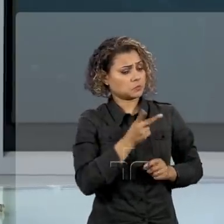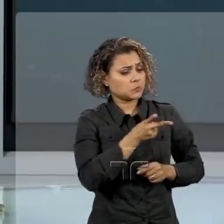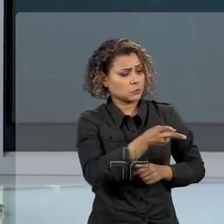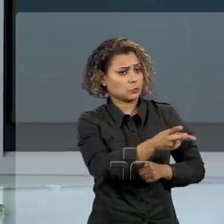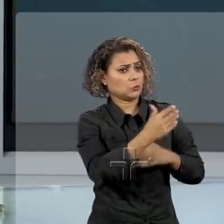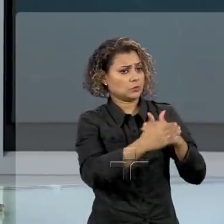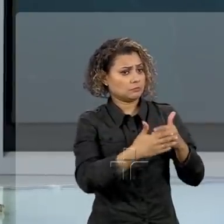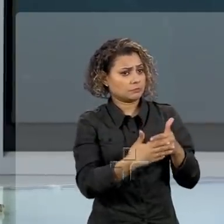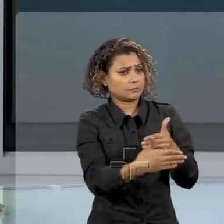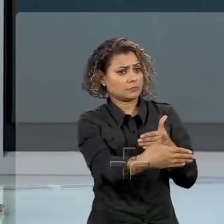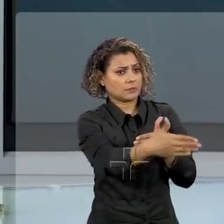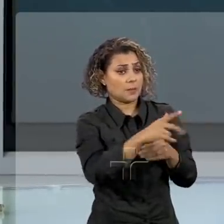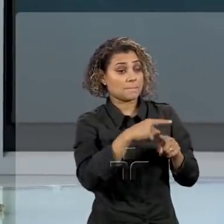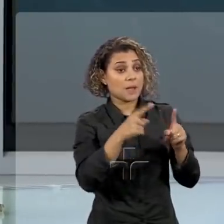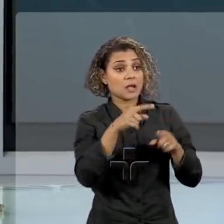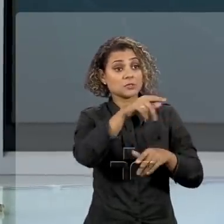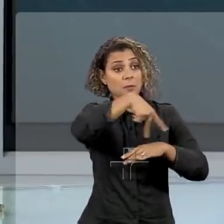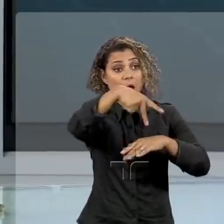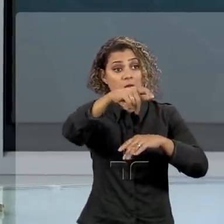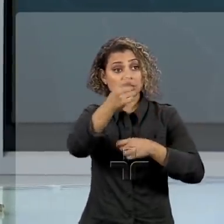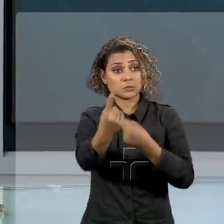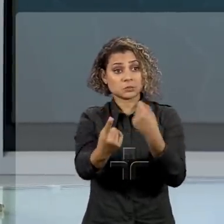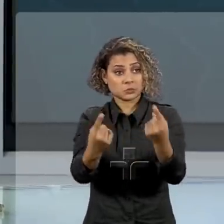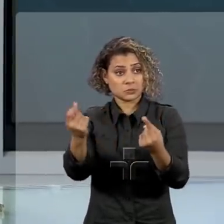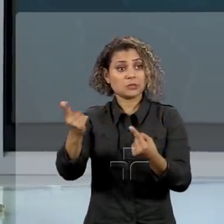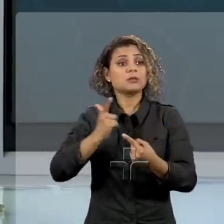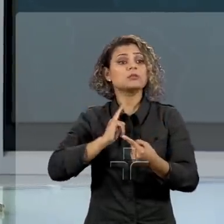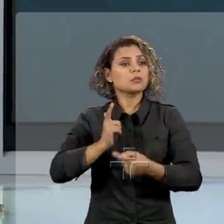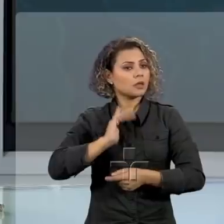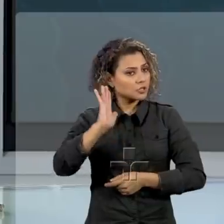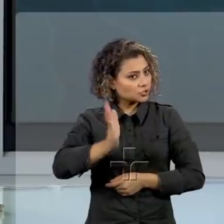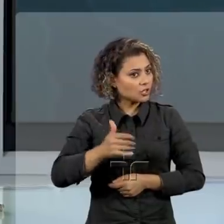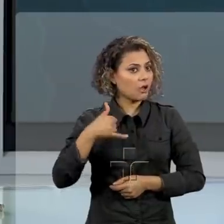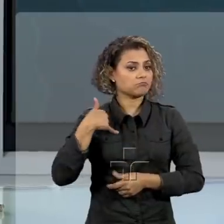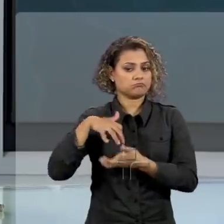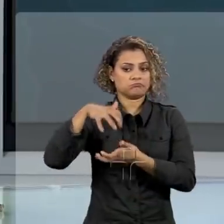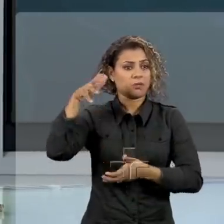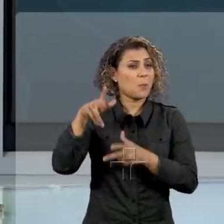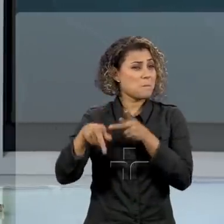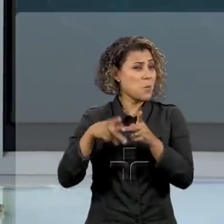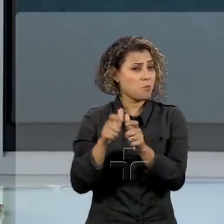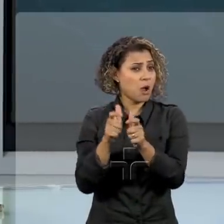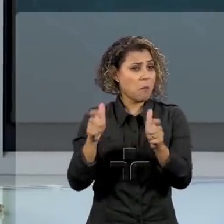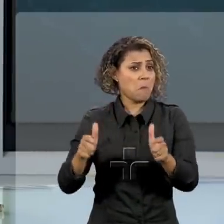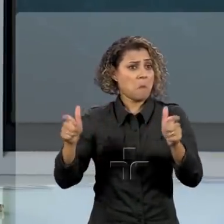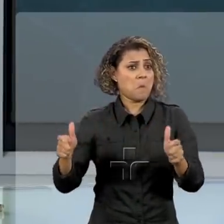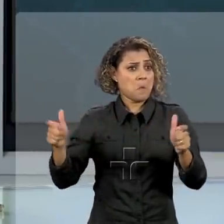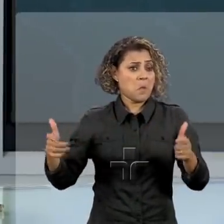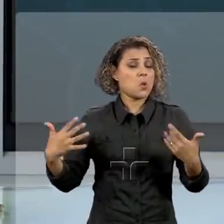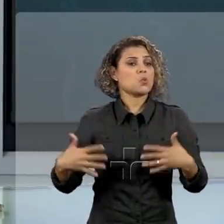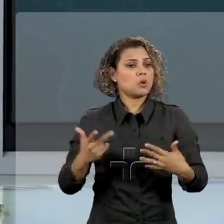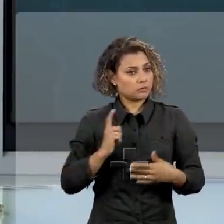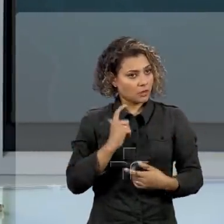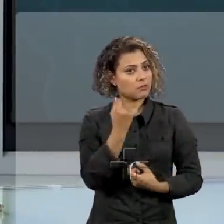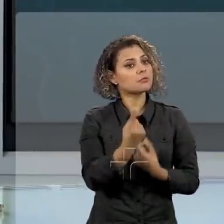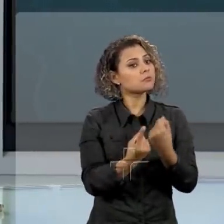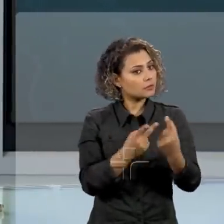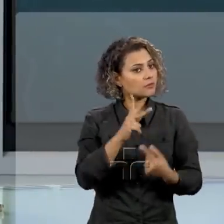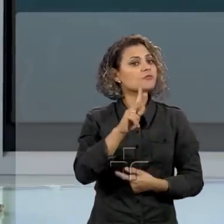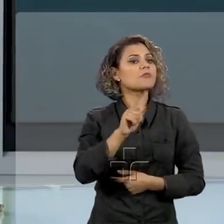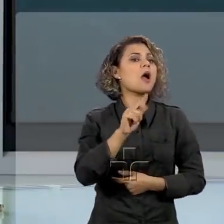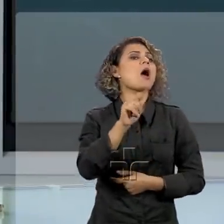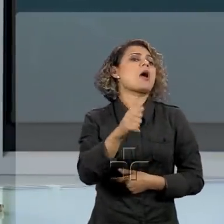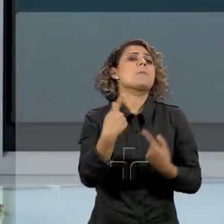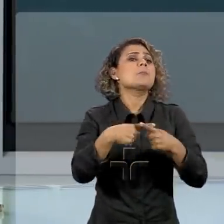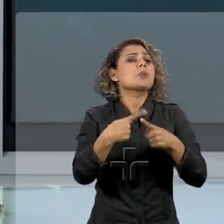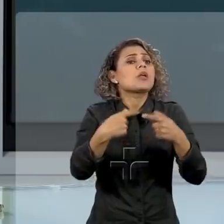Mas, em alguns países em que já é essa questão demográfica, do envelhecimento da população, aparecem vagas, as pessoas são aproveitadas porque é